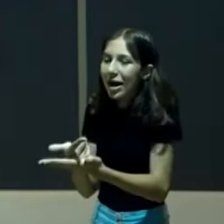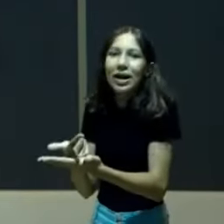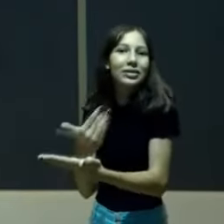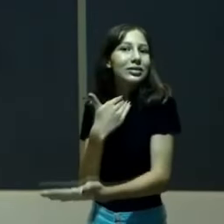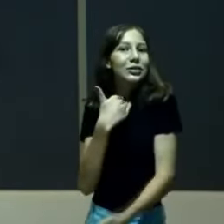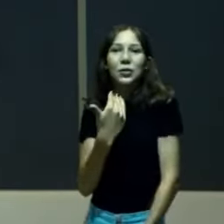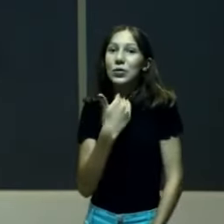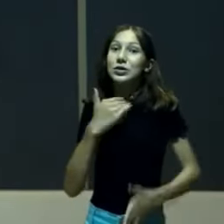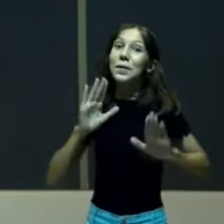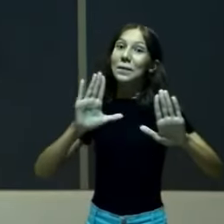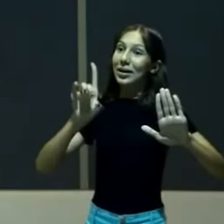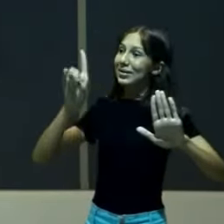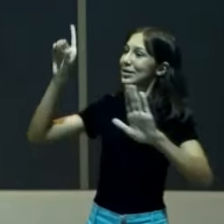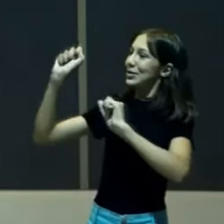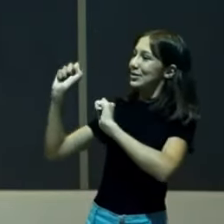mas